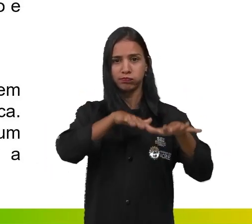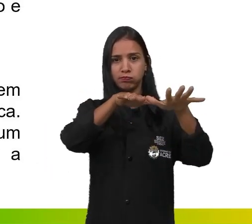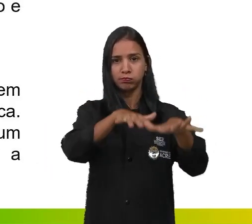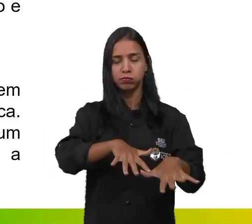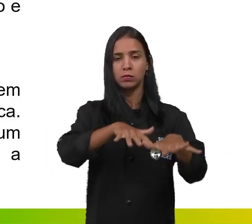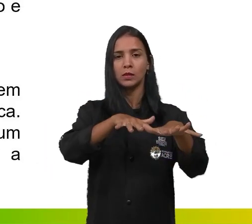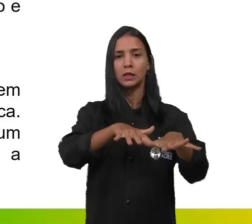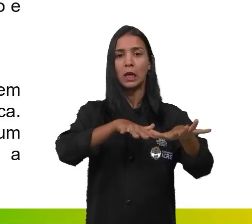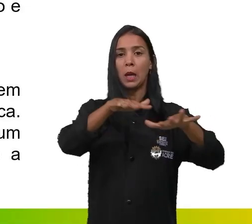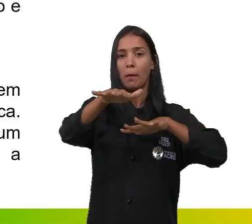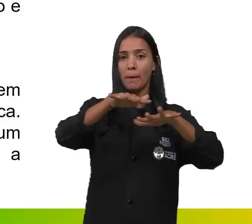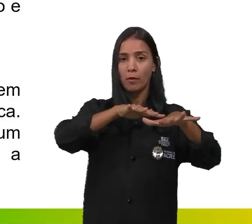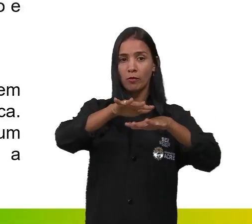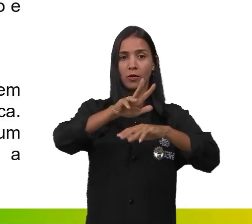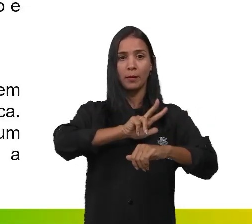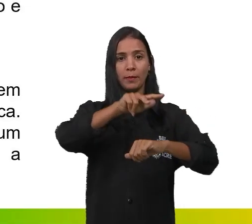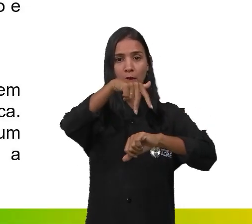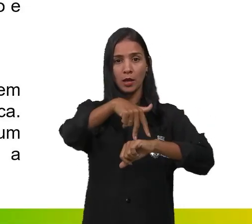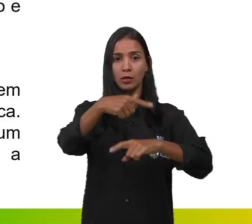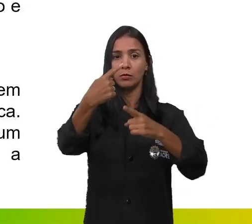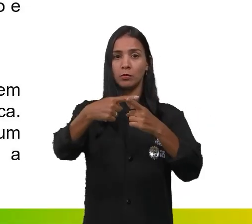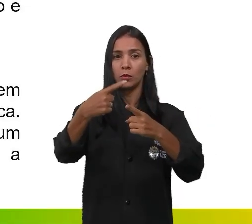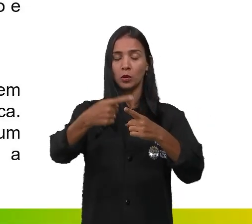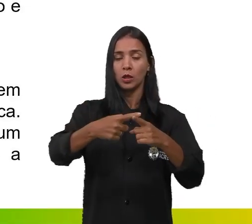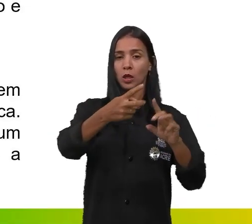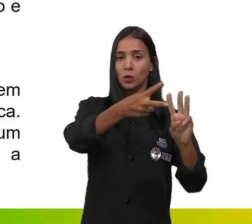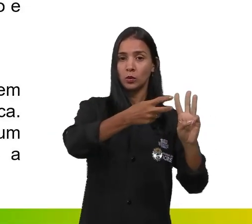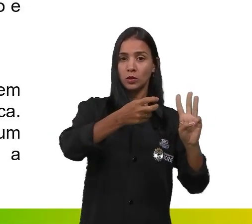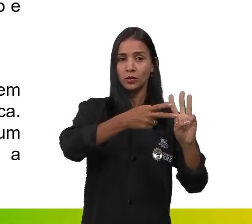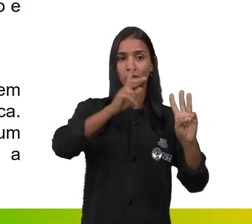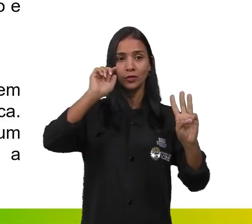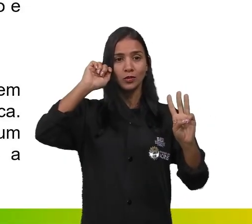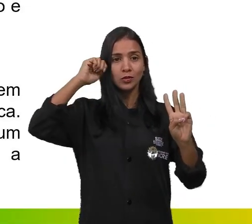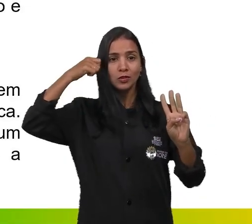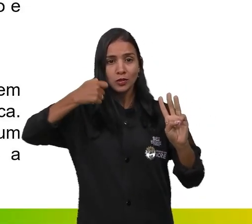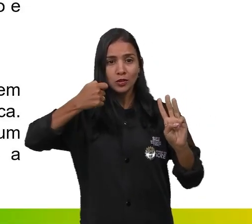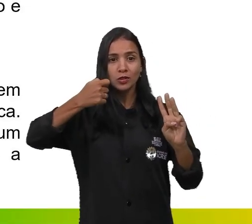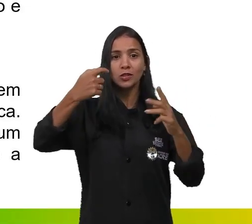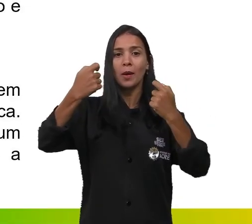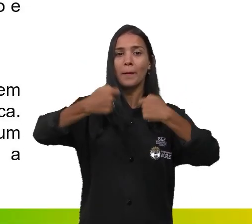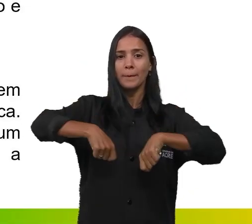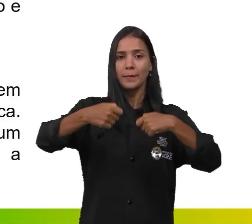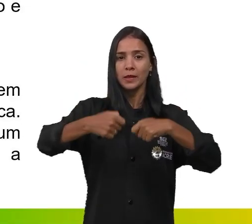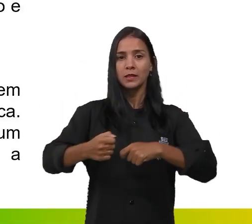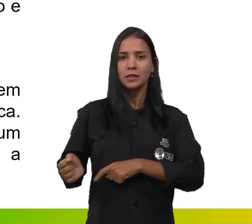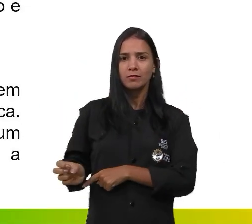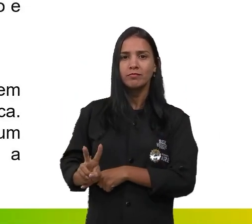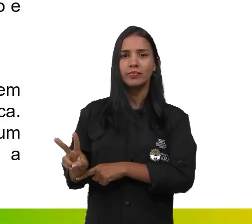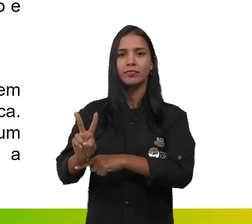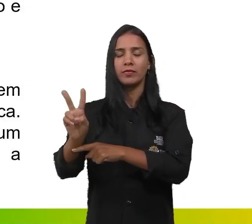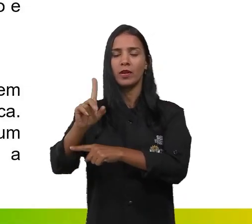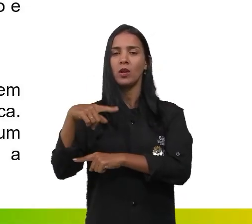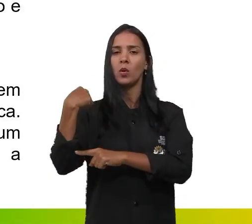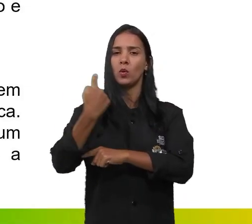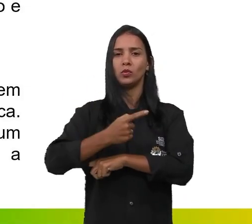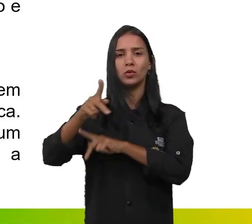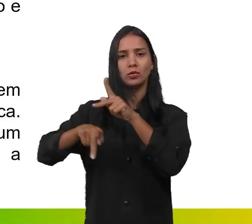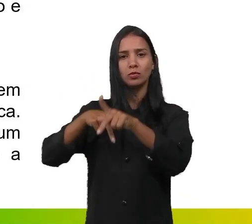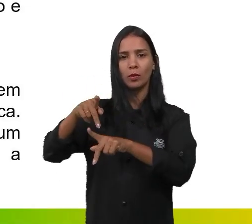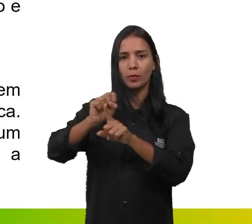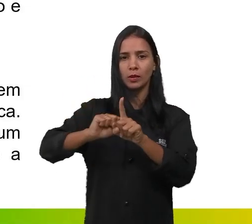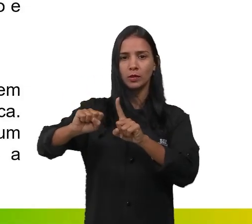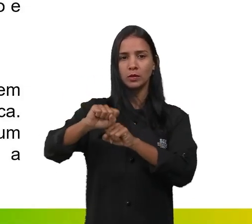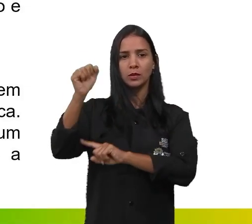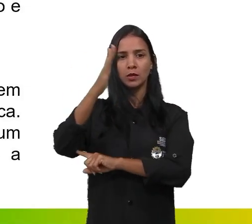um chamado ético para que a sociedade brasileira reconheça o valor e a dignidade